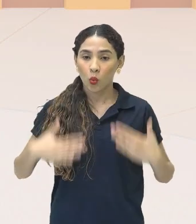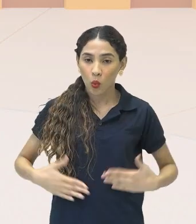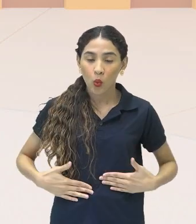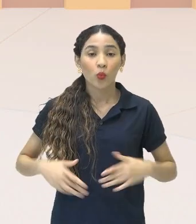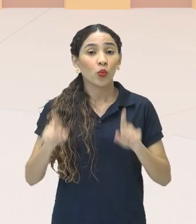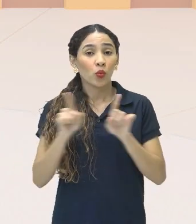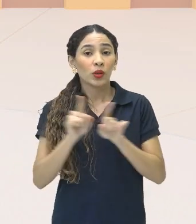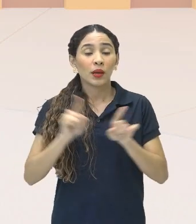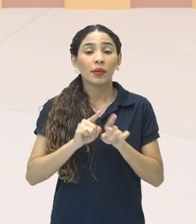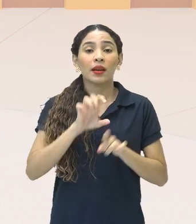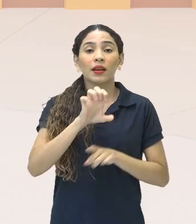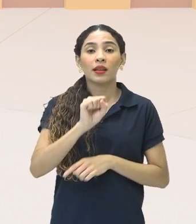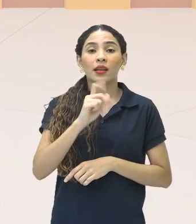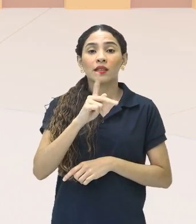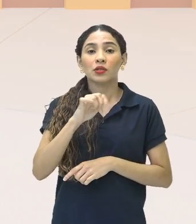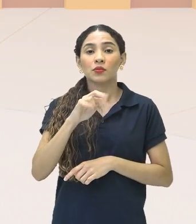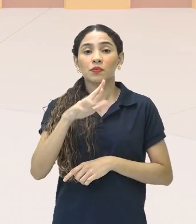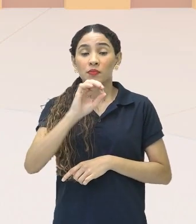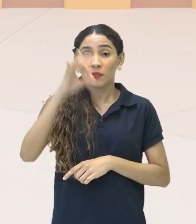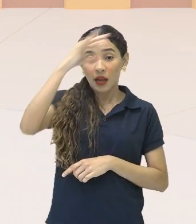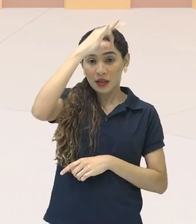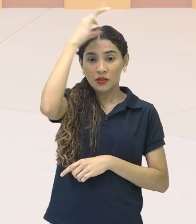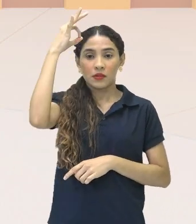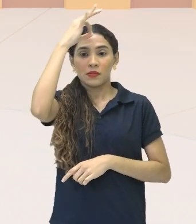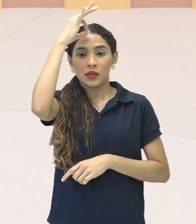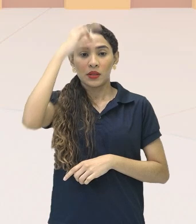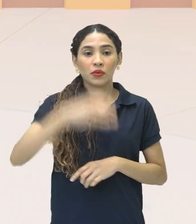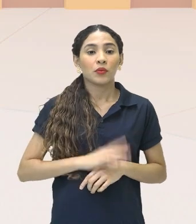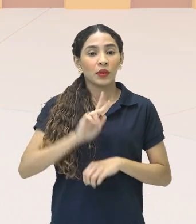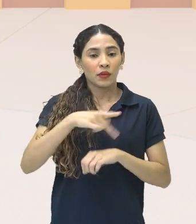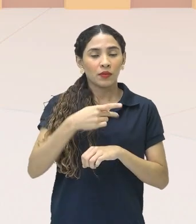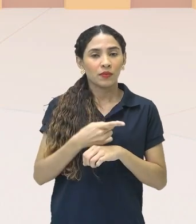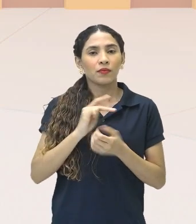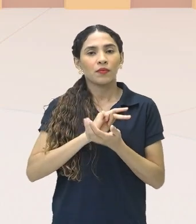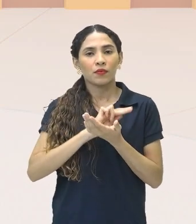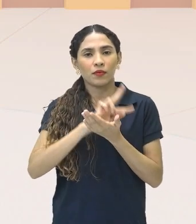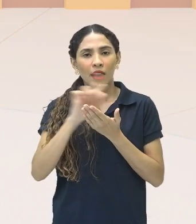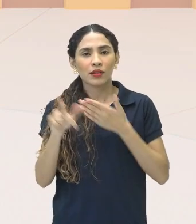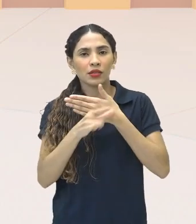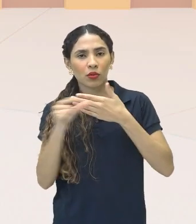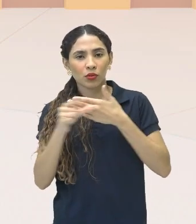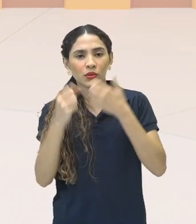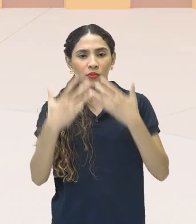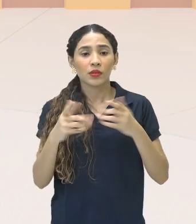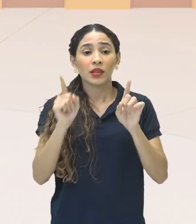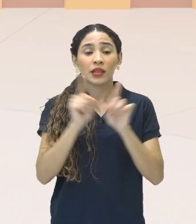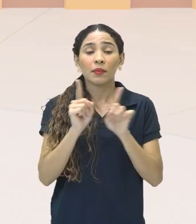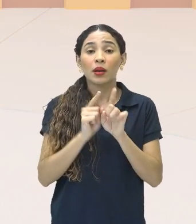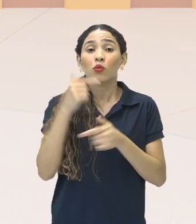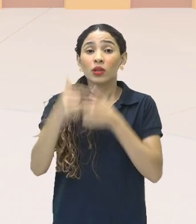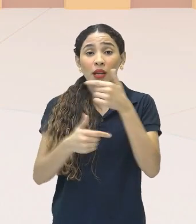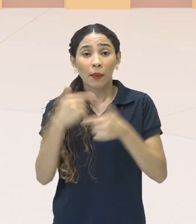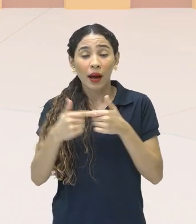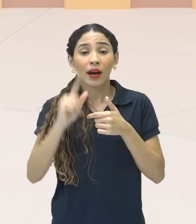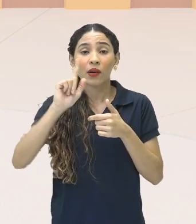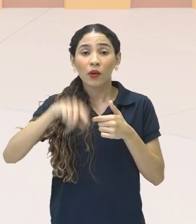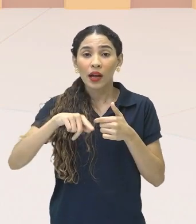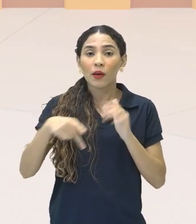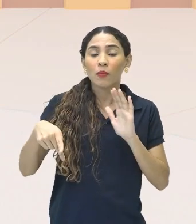segundo Platão, né? Platão trouxe essa ideia, depois o Descartes, né? E o trabalho é fruto de uma mão e de